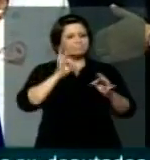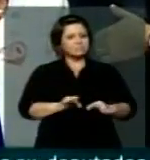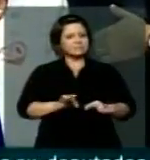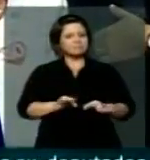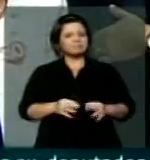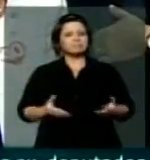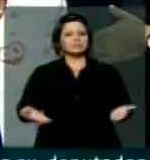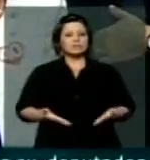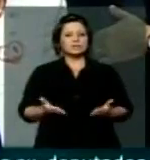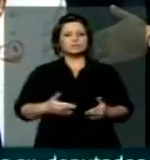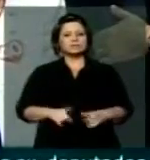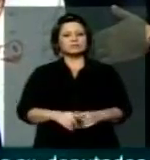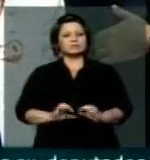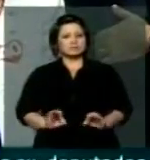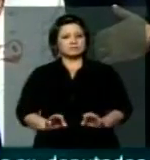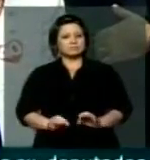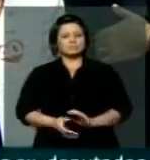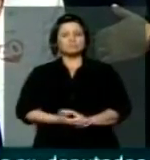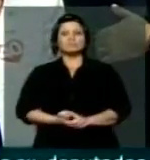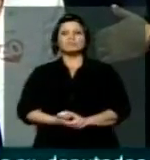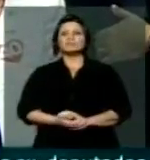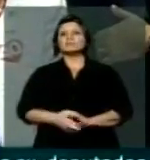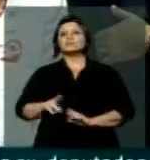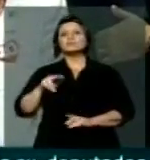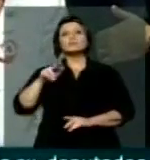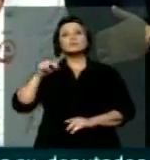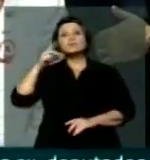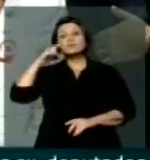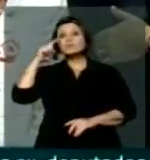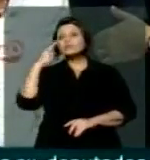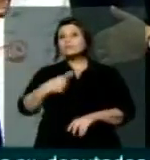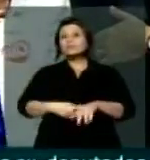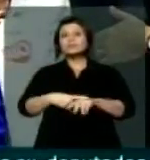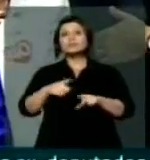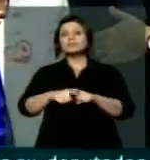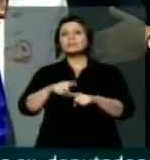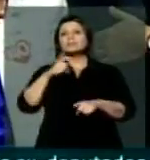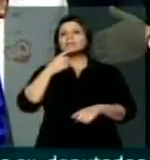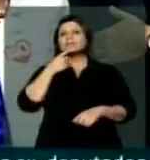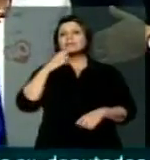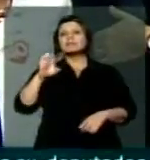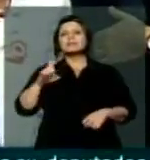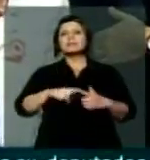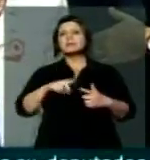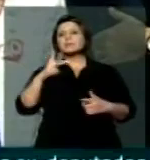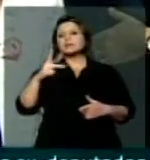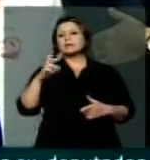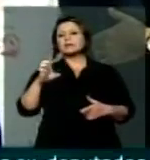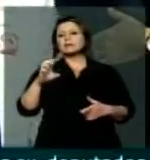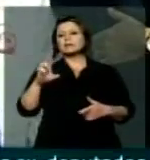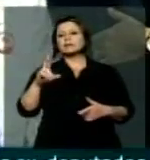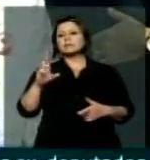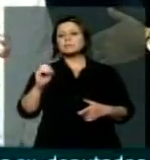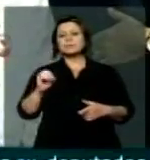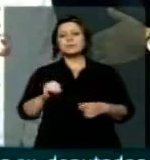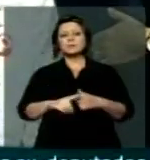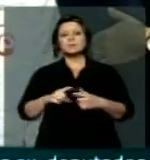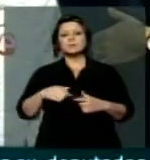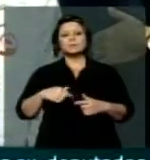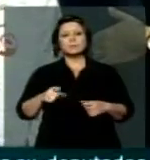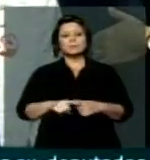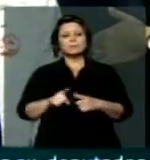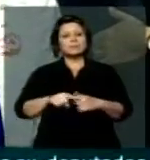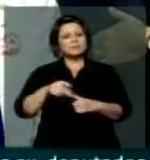o justo, com o decente. Nunca vi Eduardo Campos e Pedro Valadares agirem senão